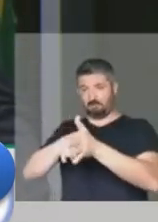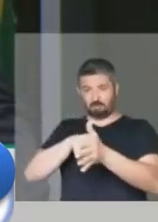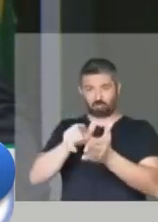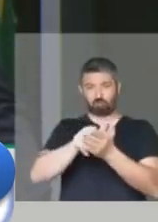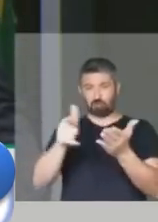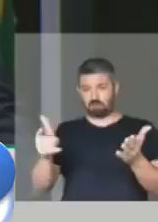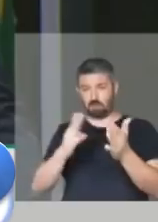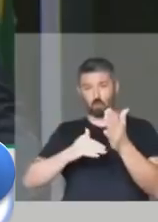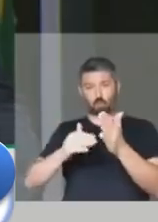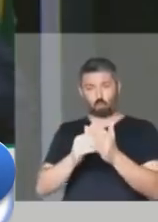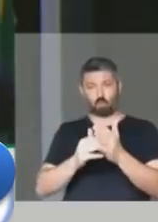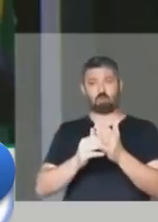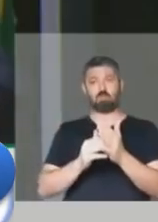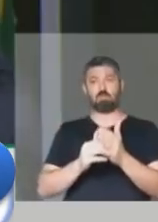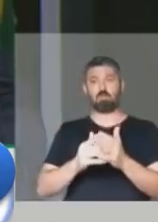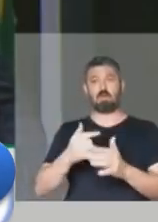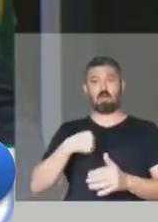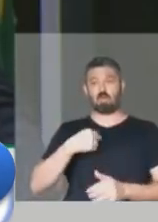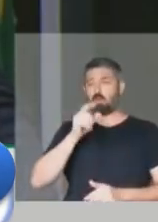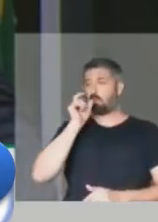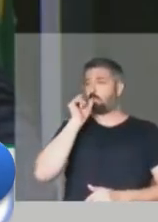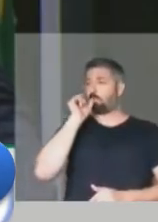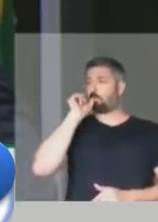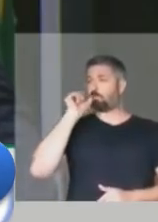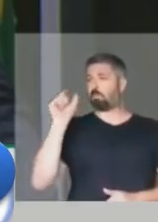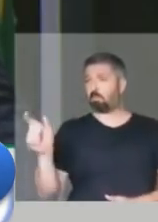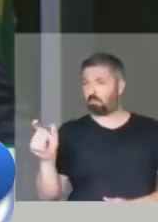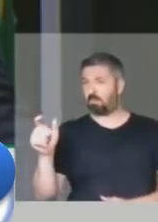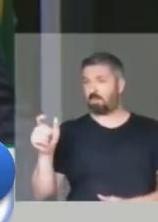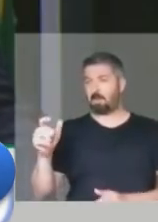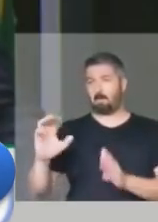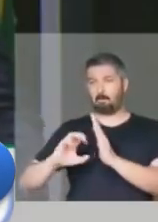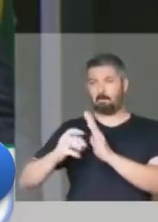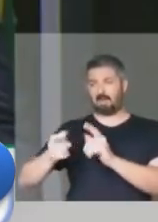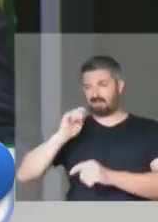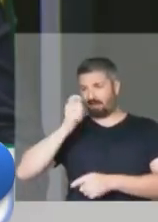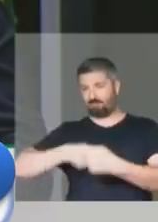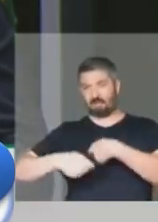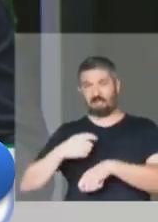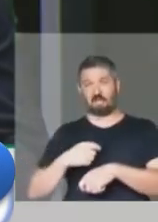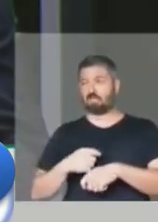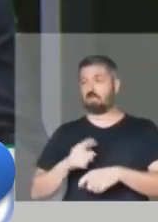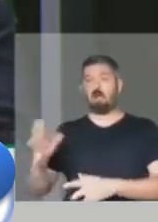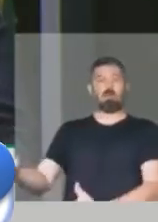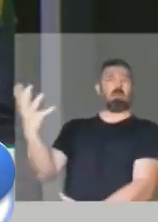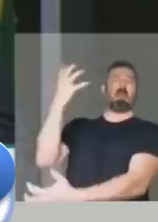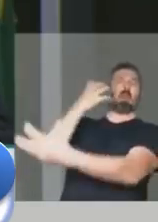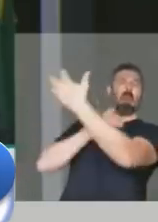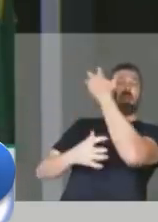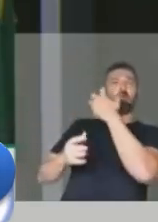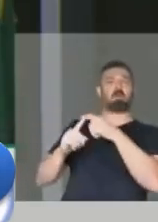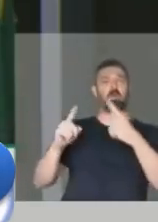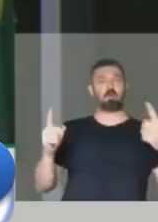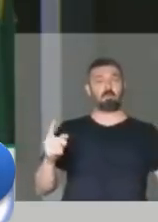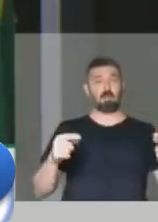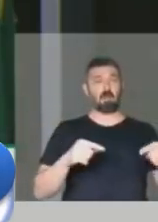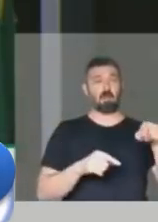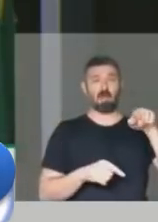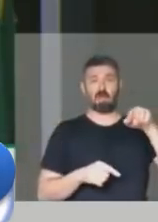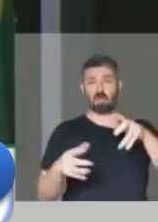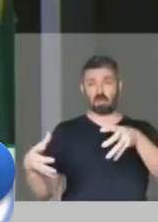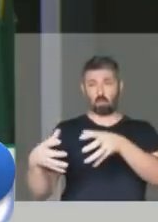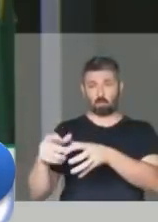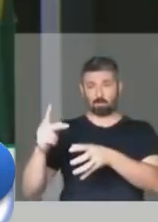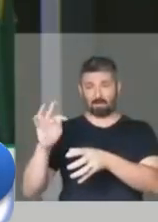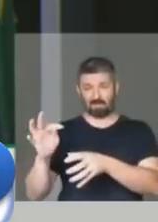acontecendo, eu não posso acusá-los de partido dos traficantes, mas eles, baseados numa denúncia frágil feita